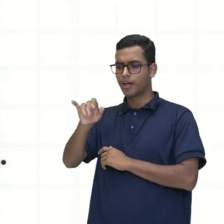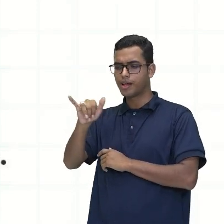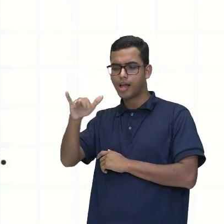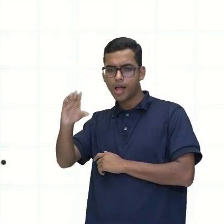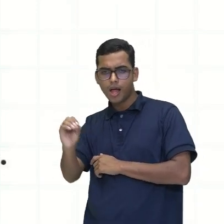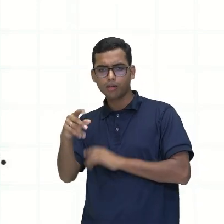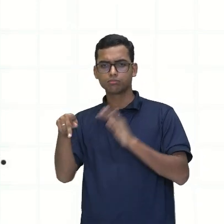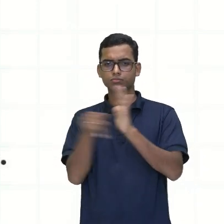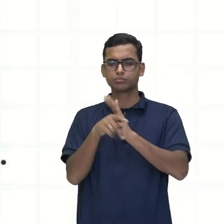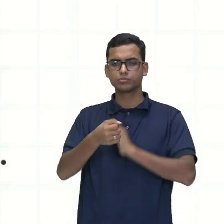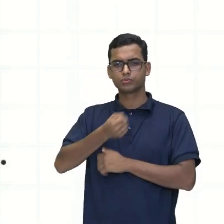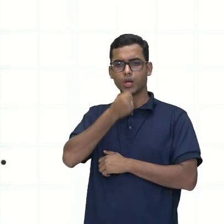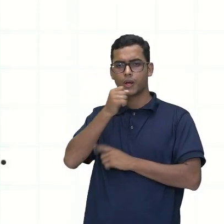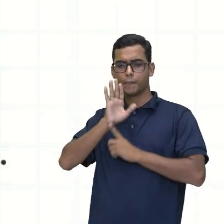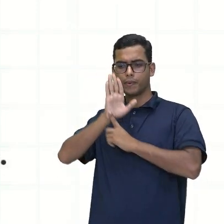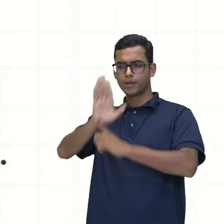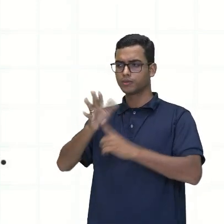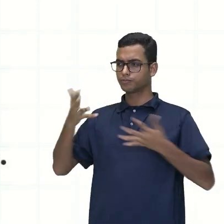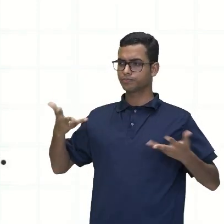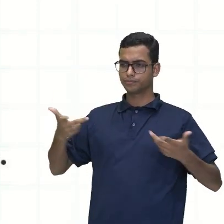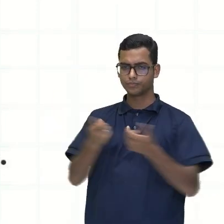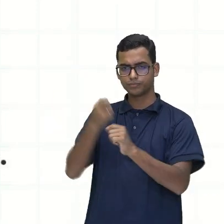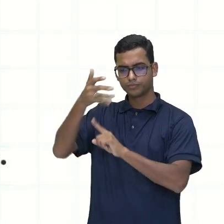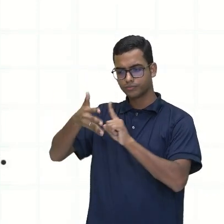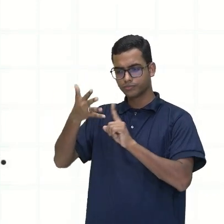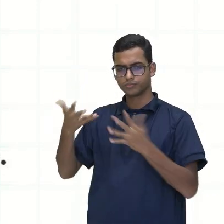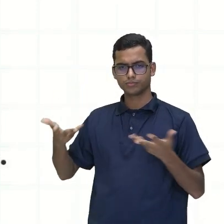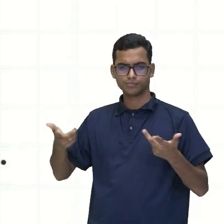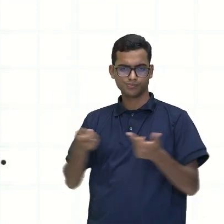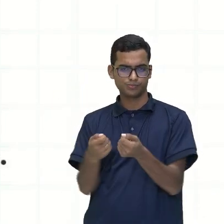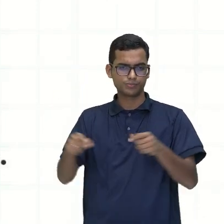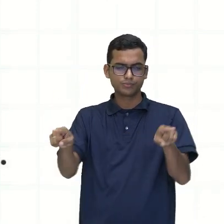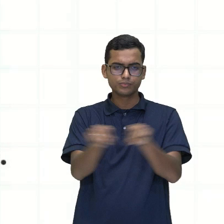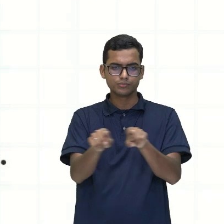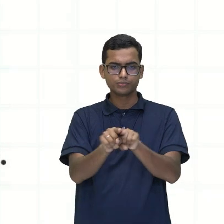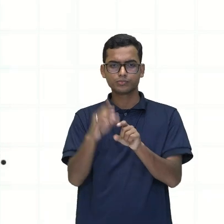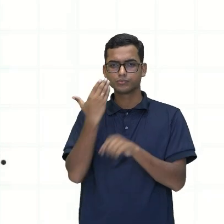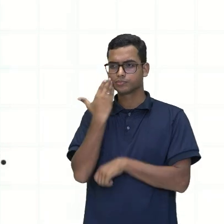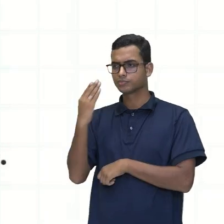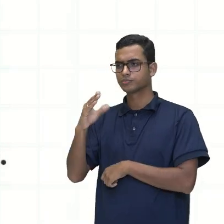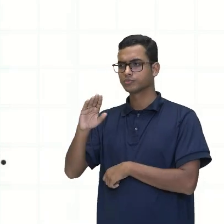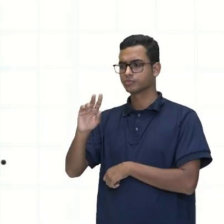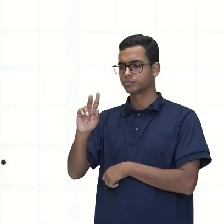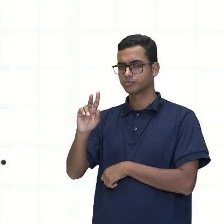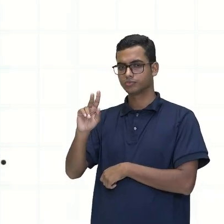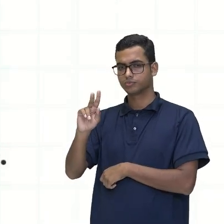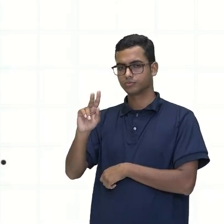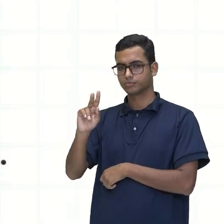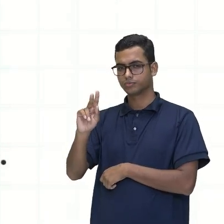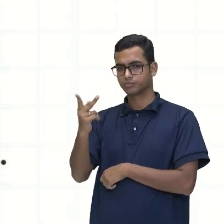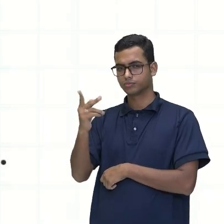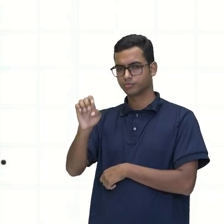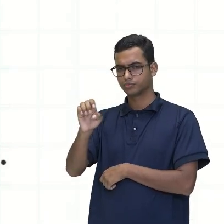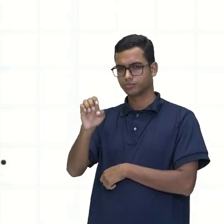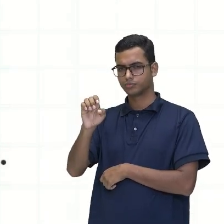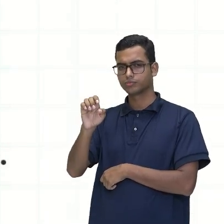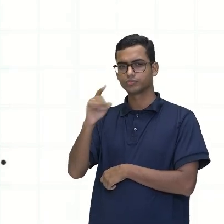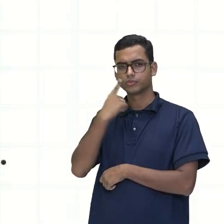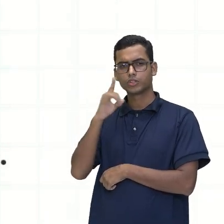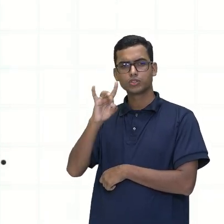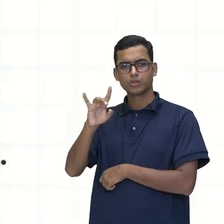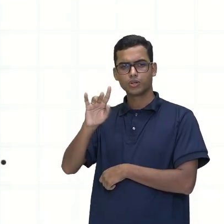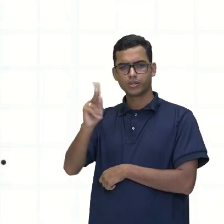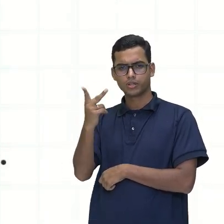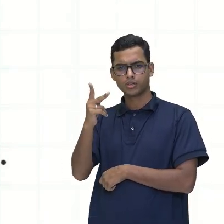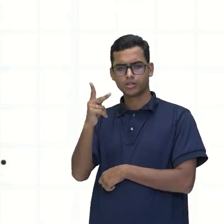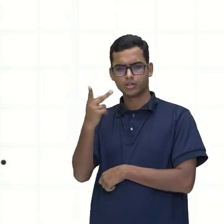escutamos ele, não foi? Só que esse ele, eu não posso escrever he, certo? Olha aqui o verbo. Então,